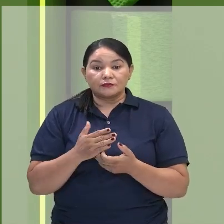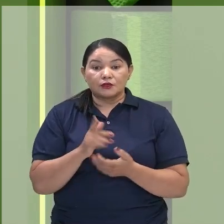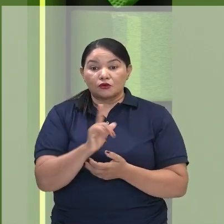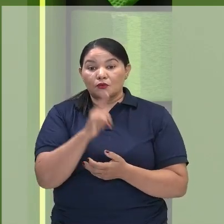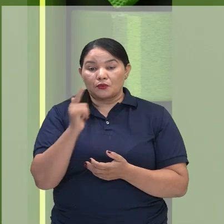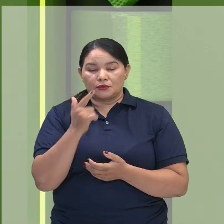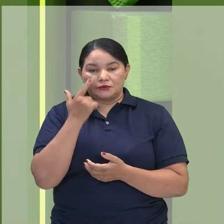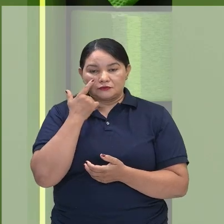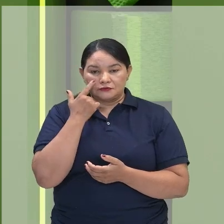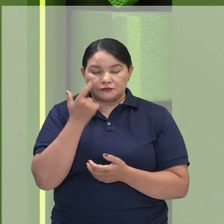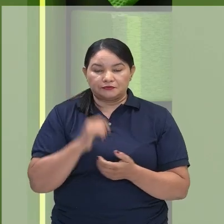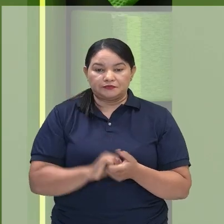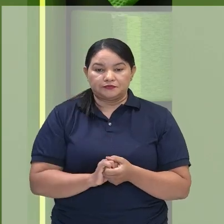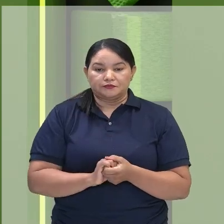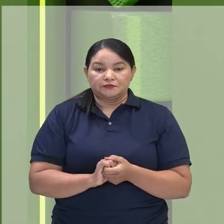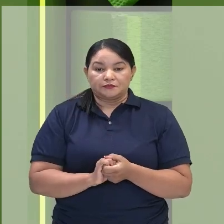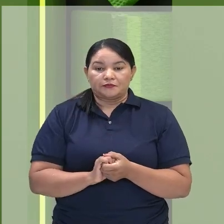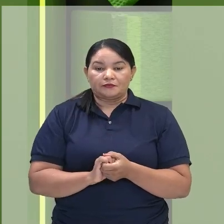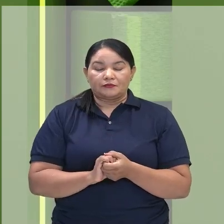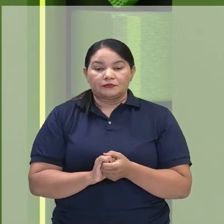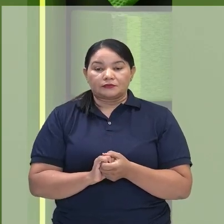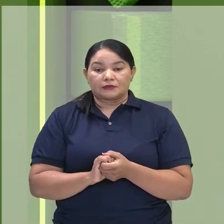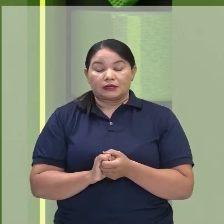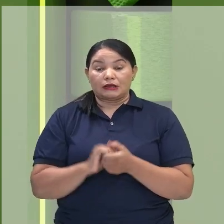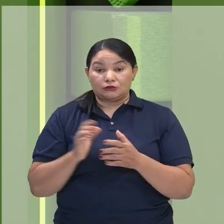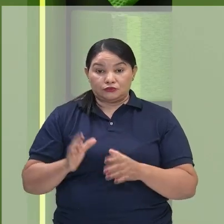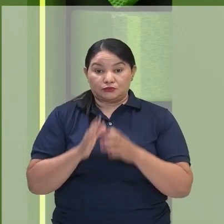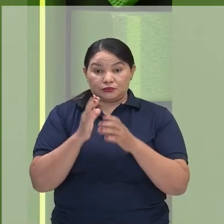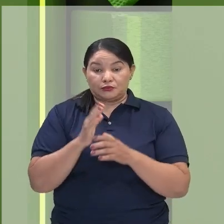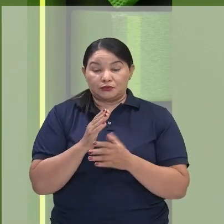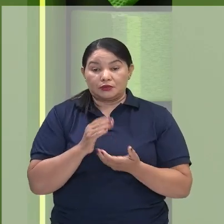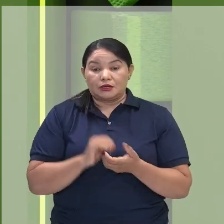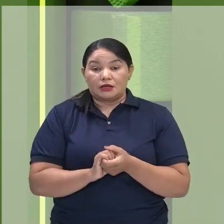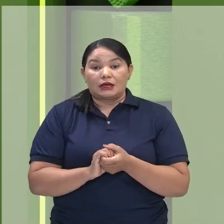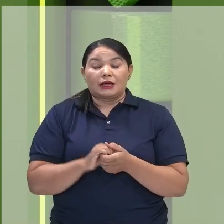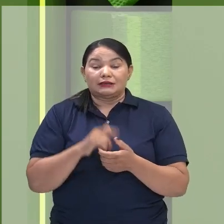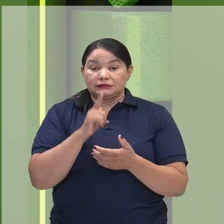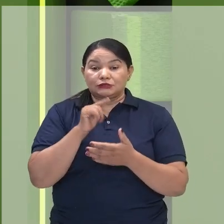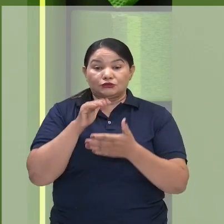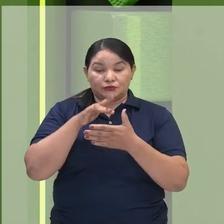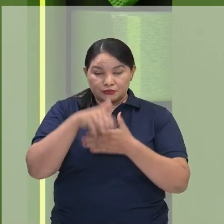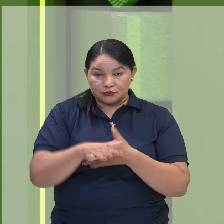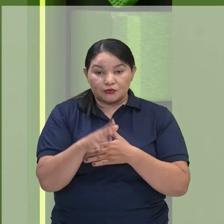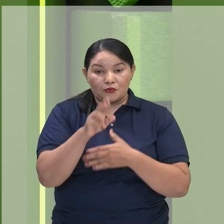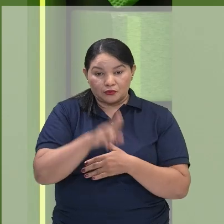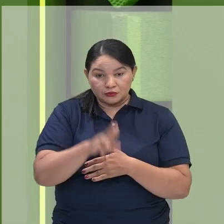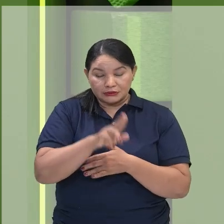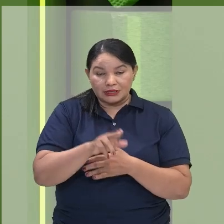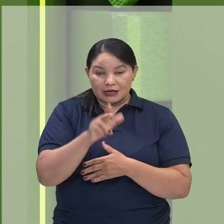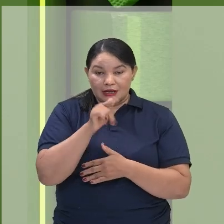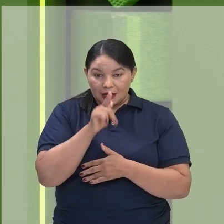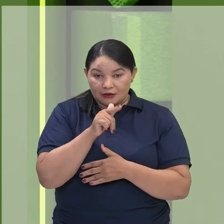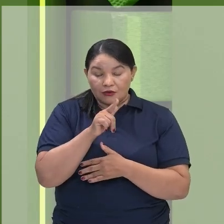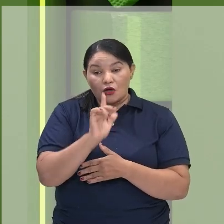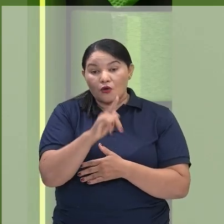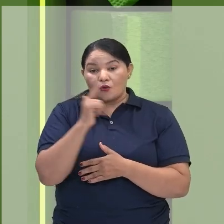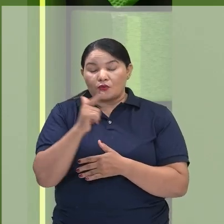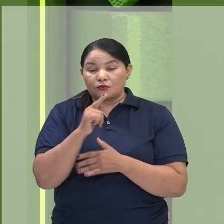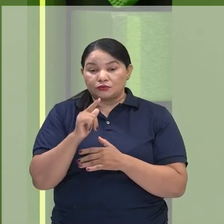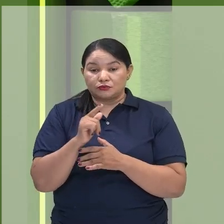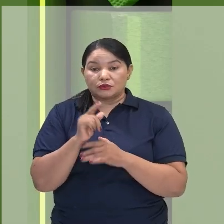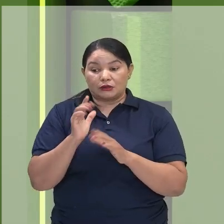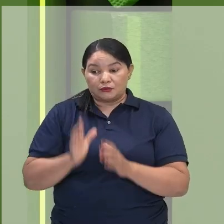usinas termoelétricas. A gente falou um pouco sobre as usinas hidrelétricas que utilizam então a água, né, que é um